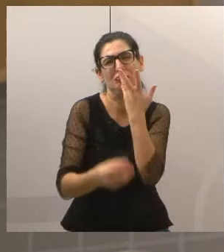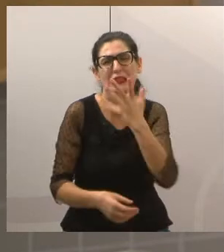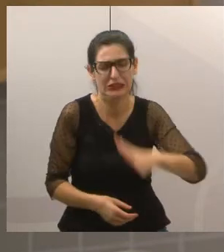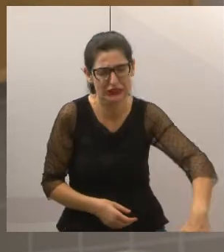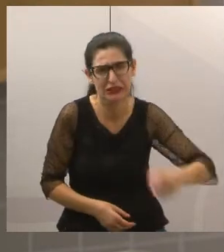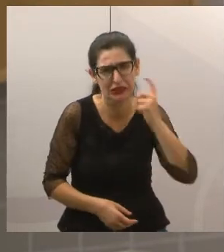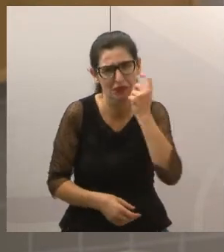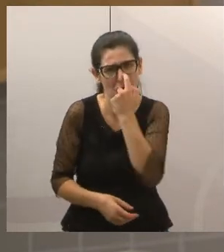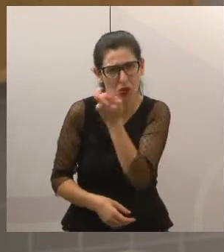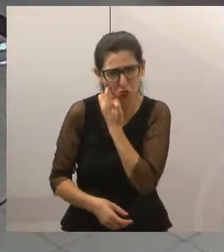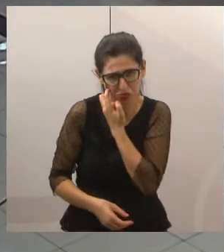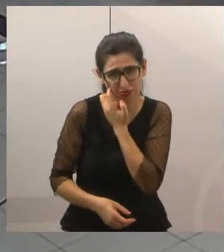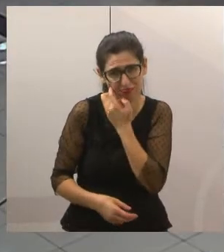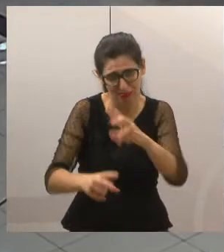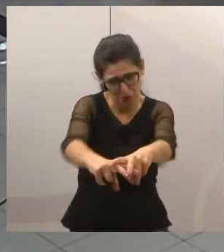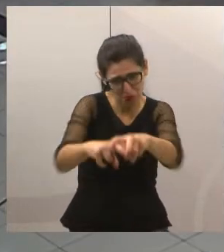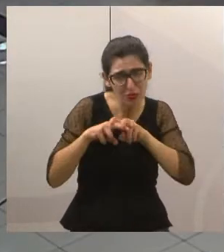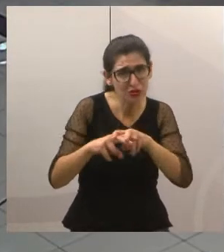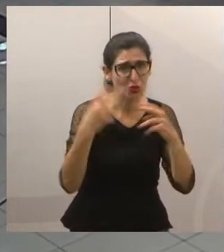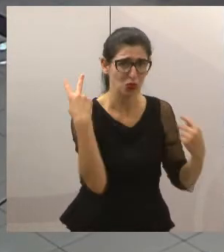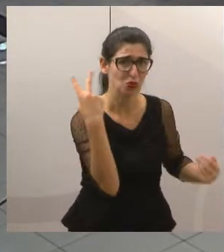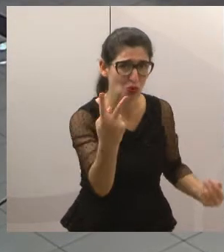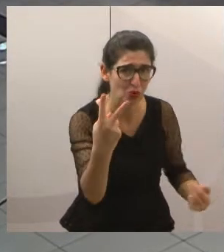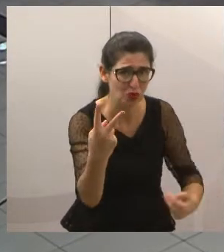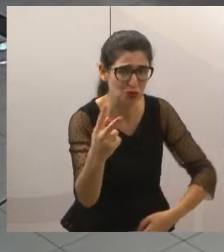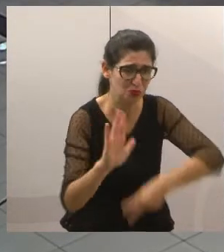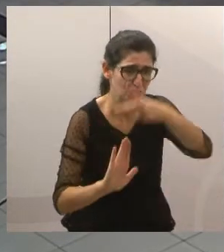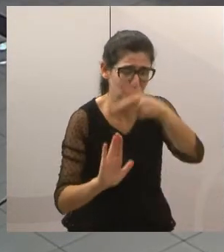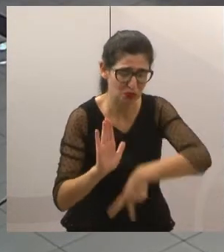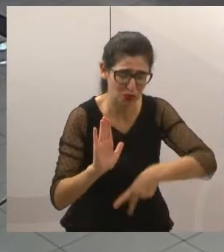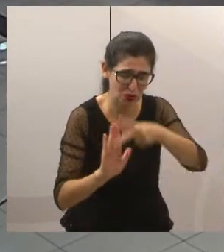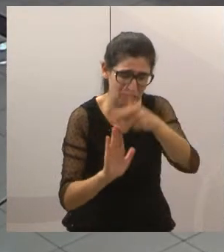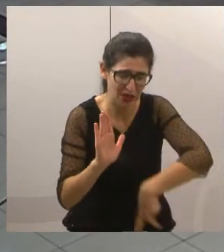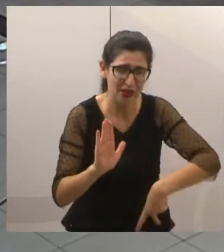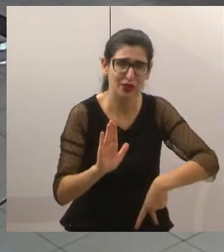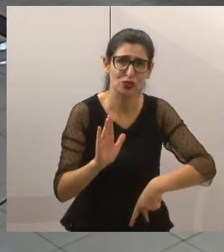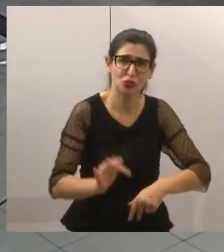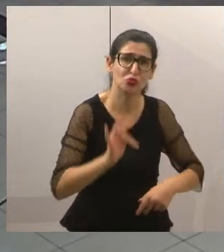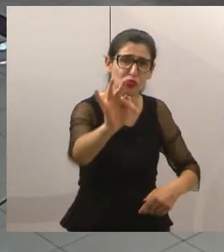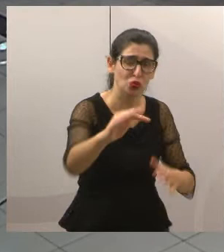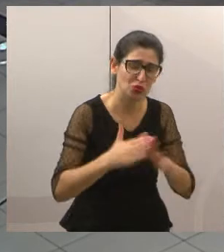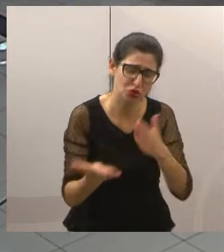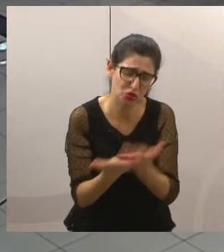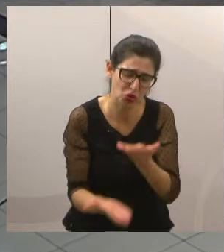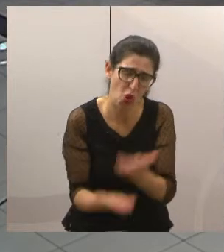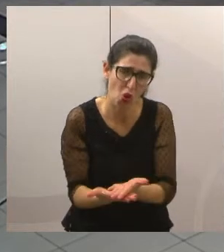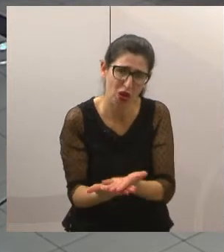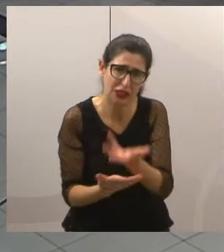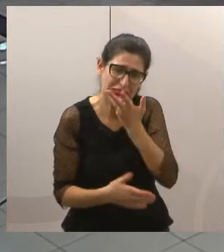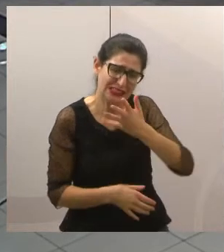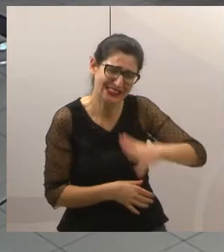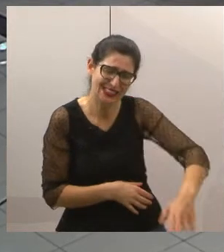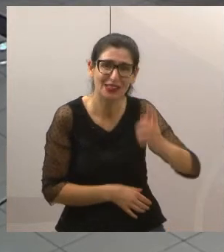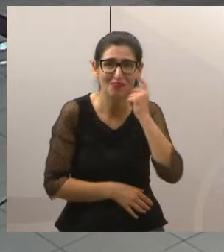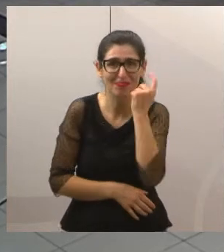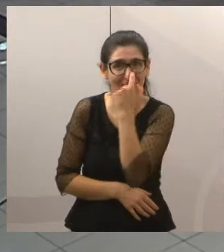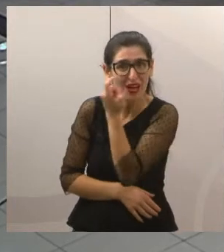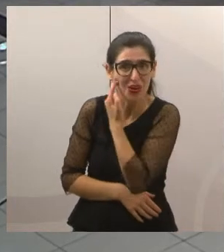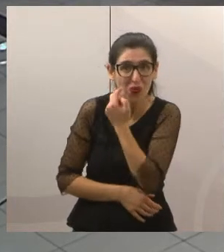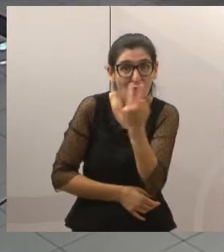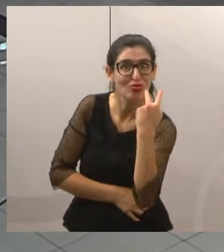Celso, boa tarde, cumprimentar aqui os vereadores, as vereadoras, e acho um